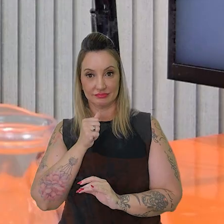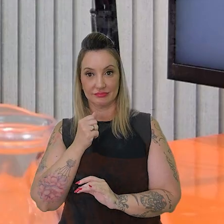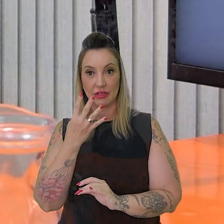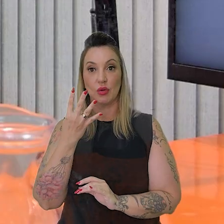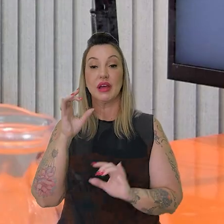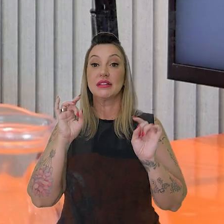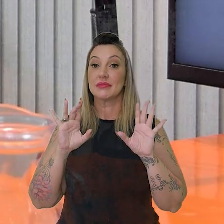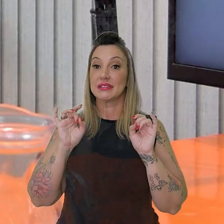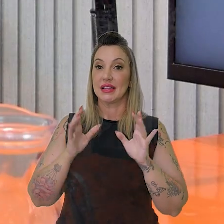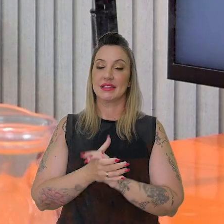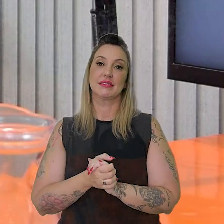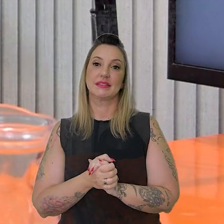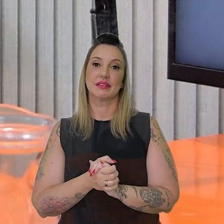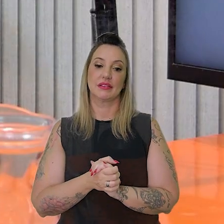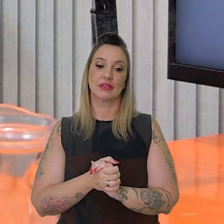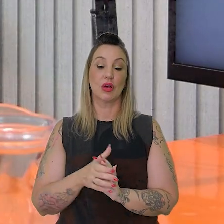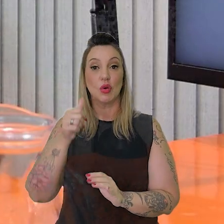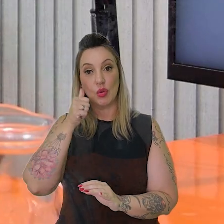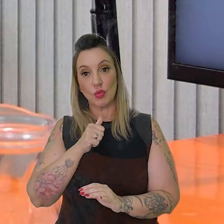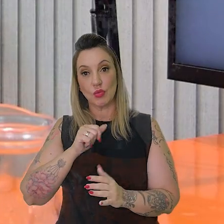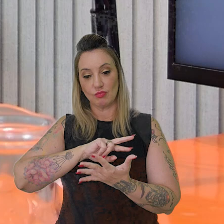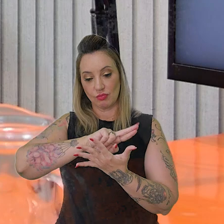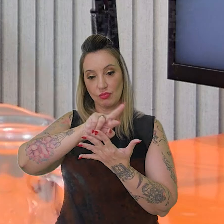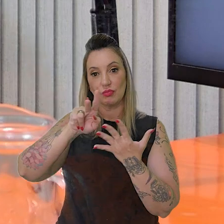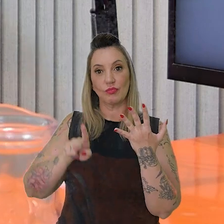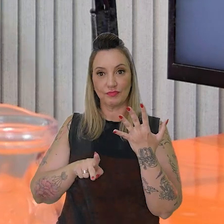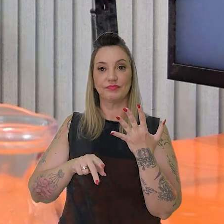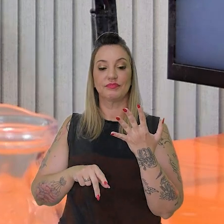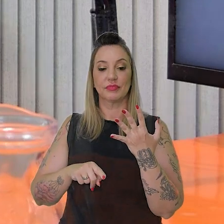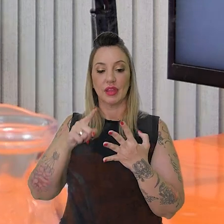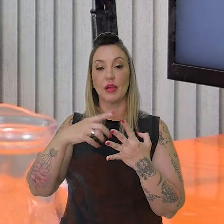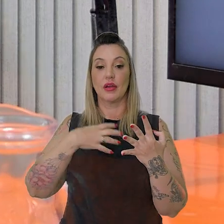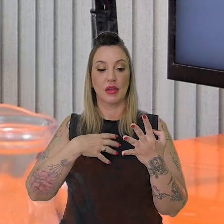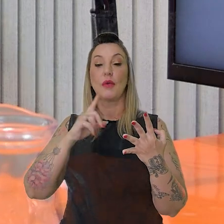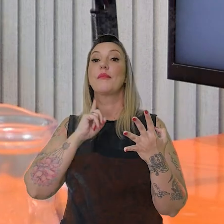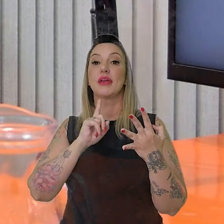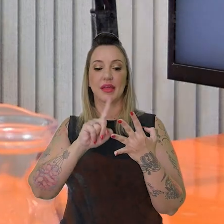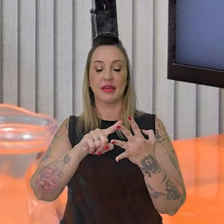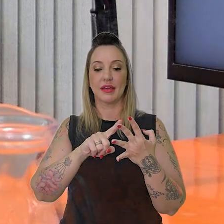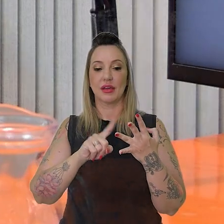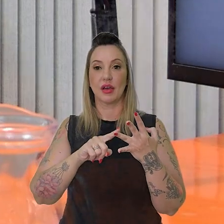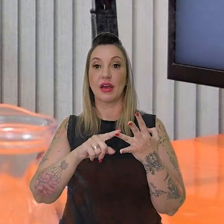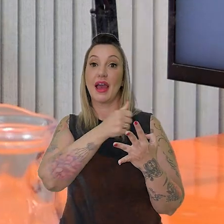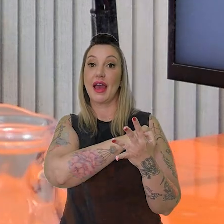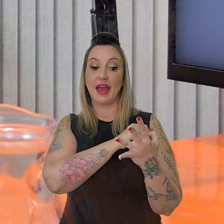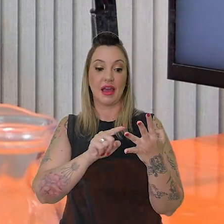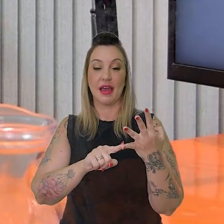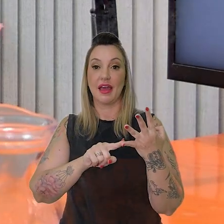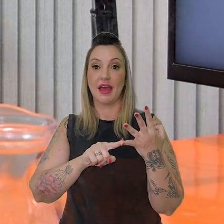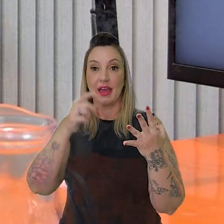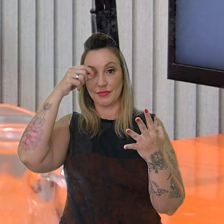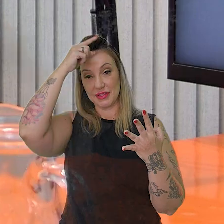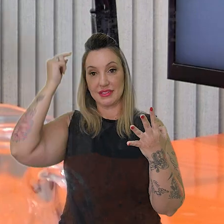mulheres quatro especialistas né mulheres plurais e uma é baiana uma é mineira uma é carioca